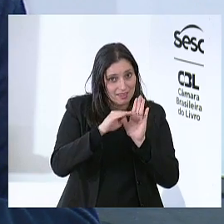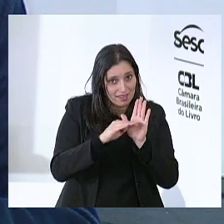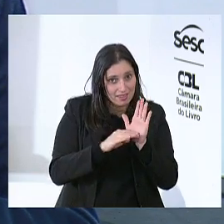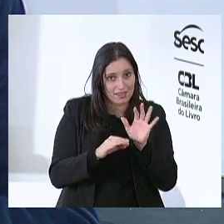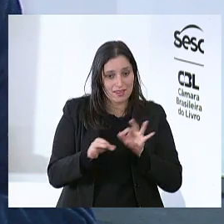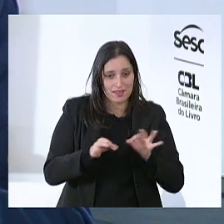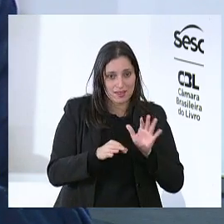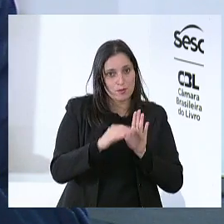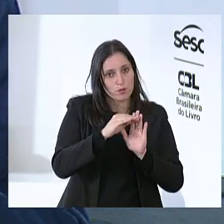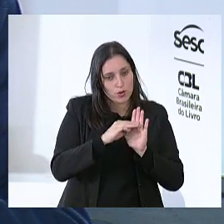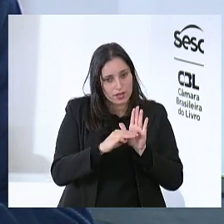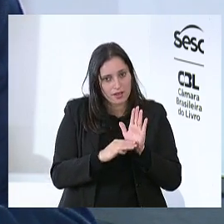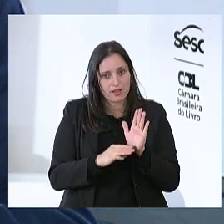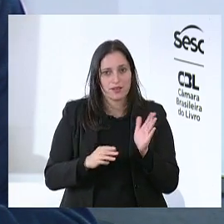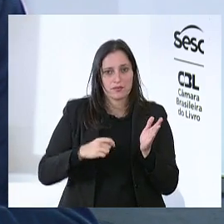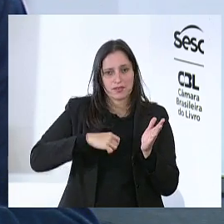não